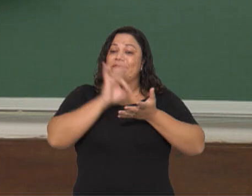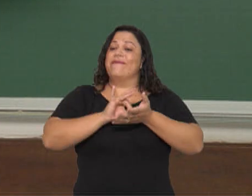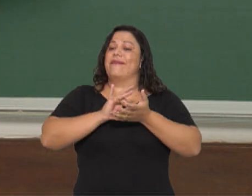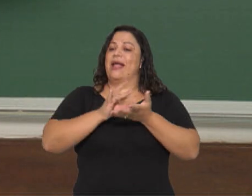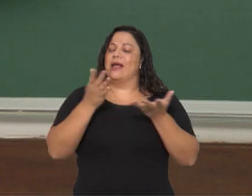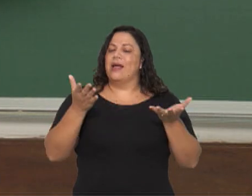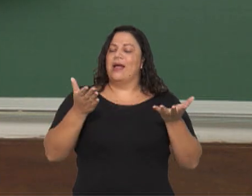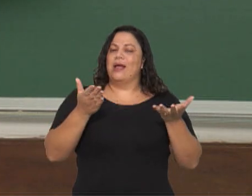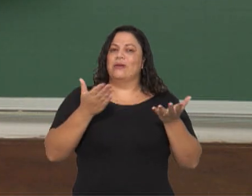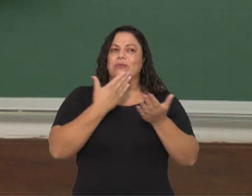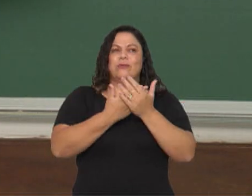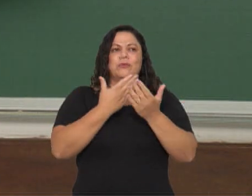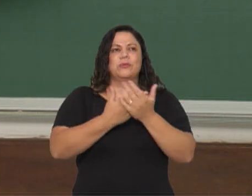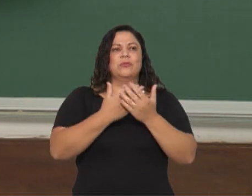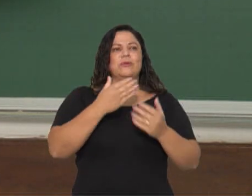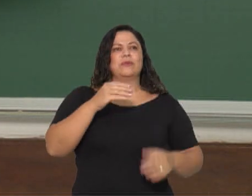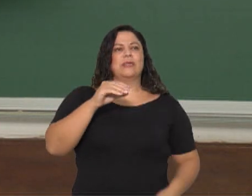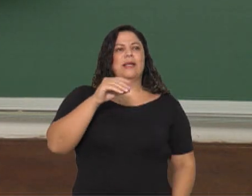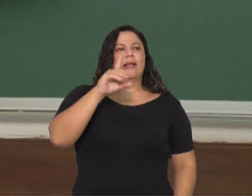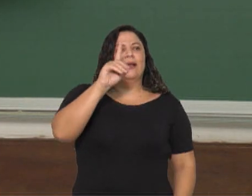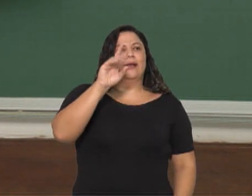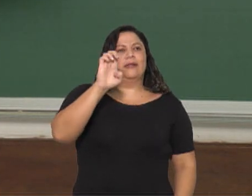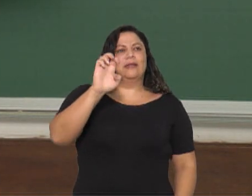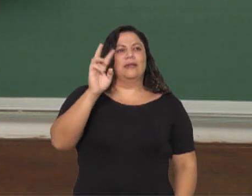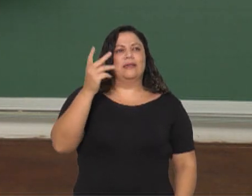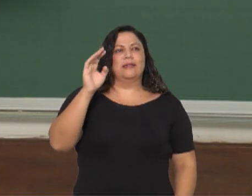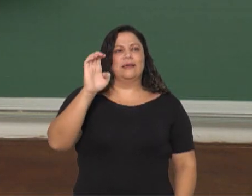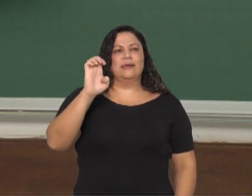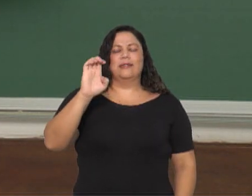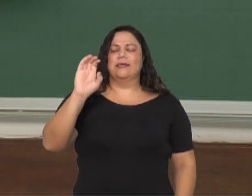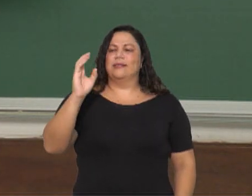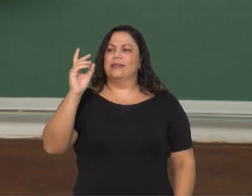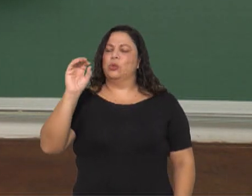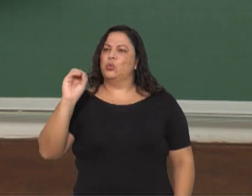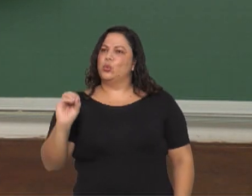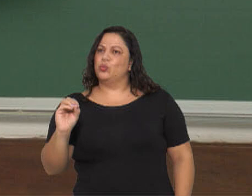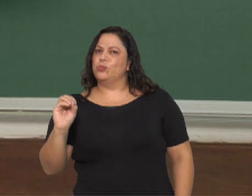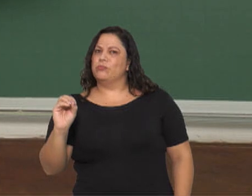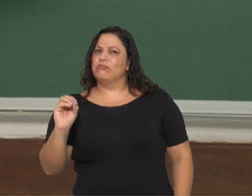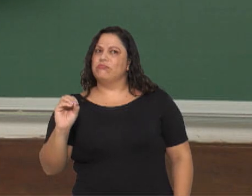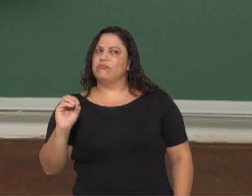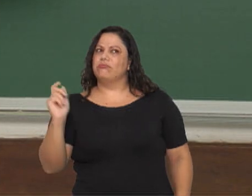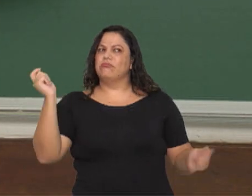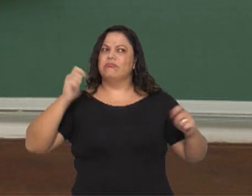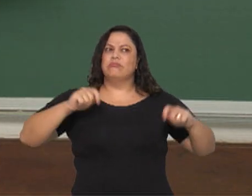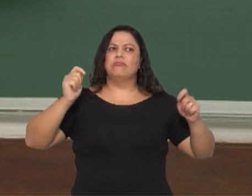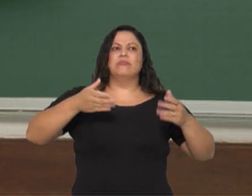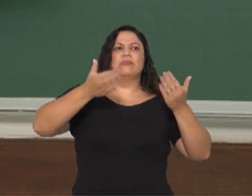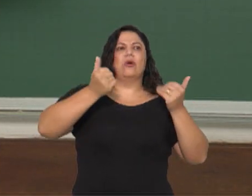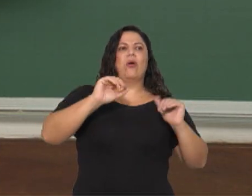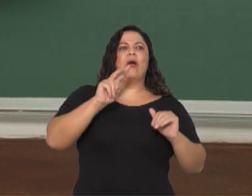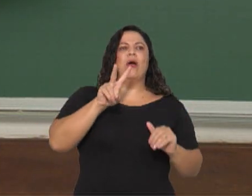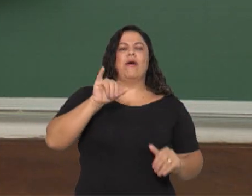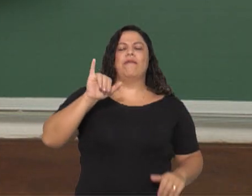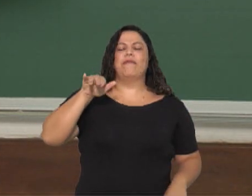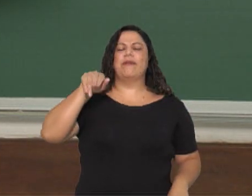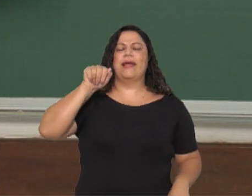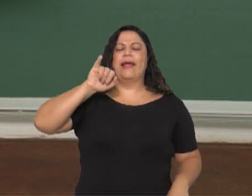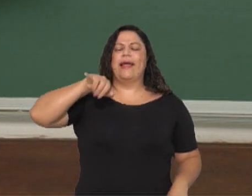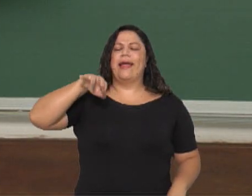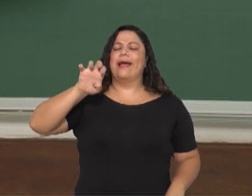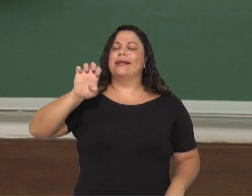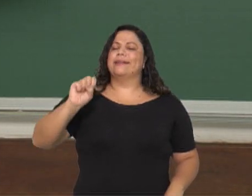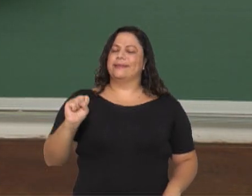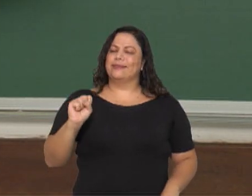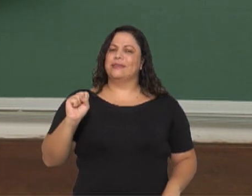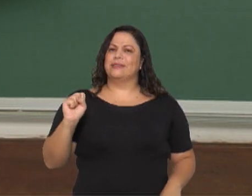estudar condicionales, de fato. Riesgos, possibilidade de sofrer danos. Viajes,